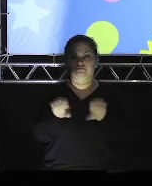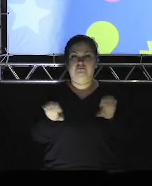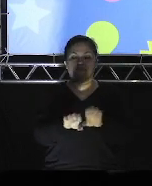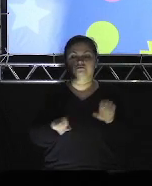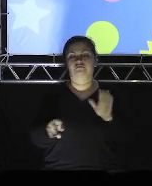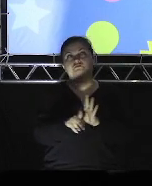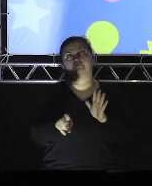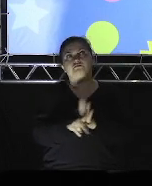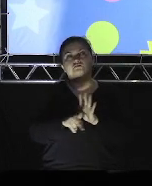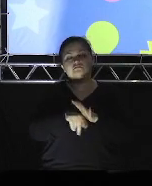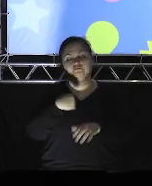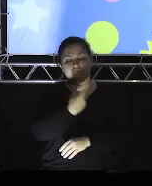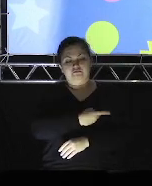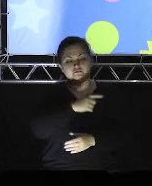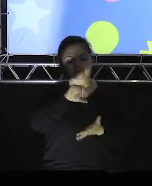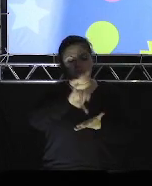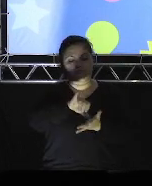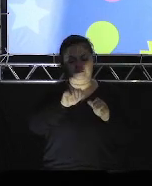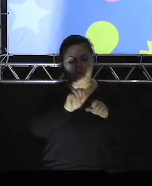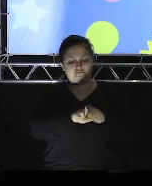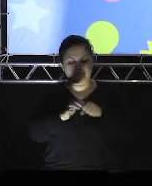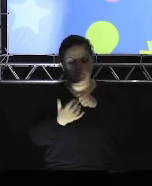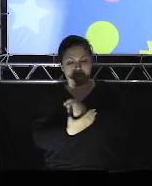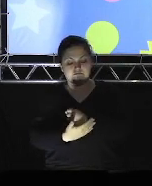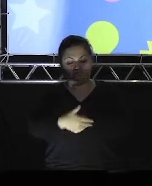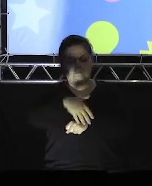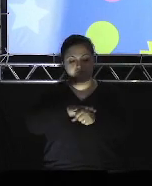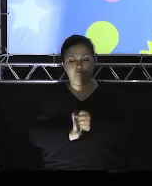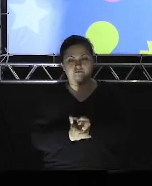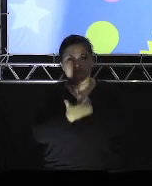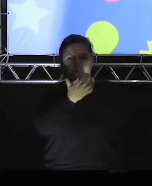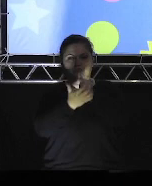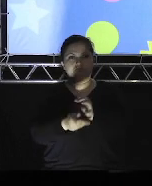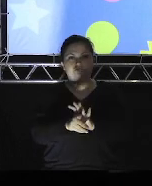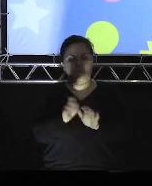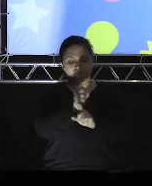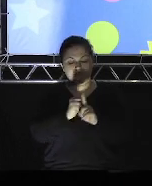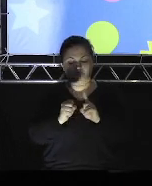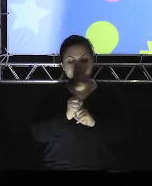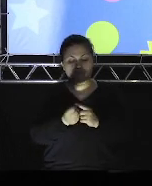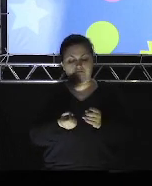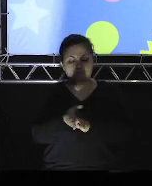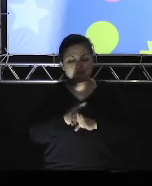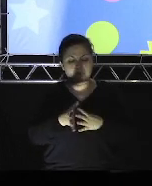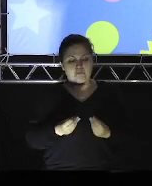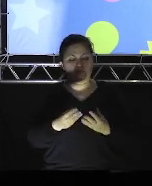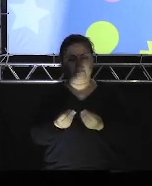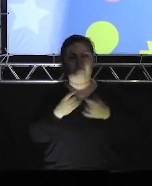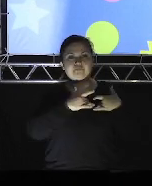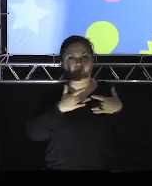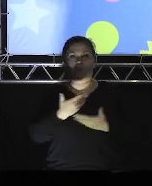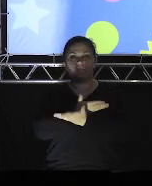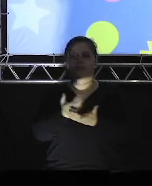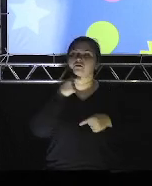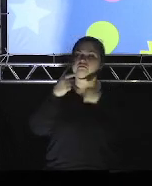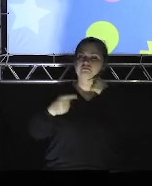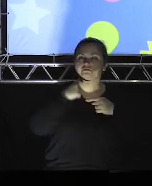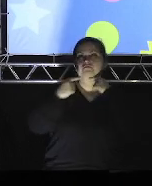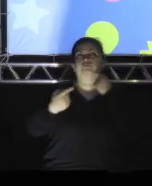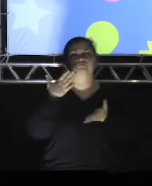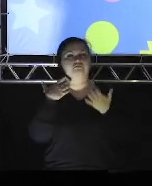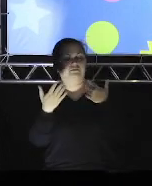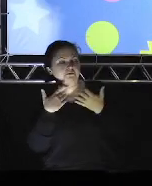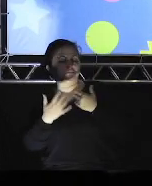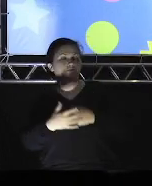estruturas do nosso ecossistema social. Então, super recomendo. E é isso, gente. Fico à disposição para dúvidas, bater